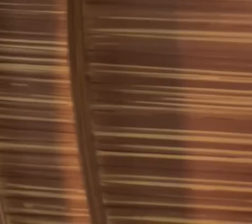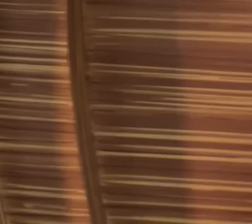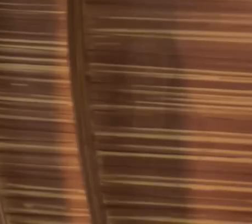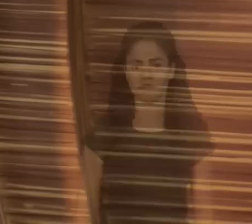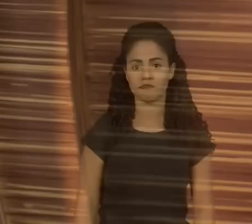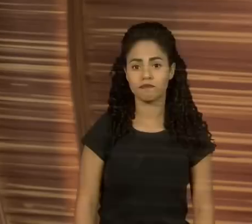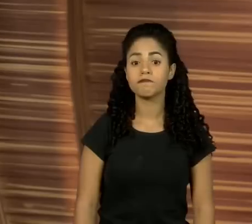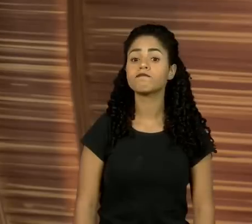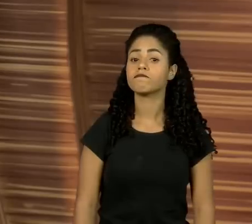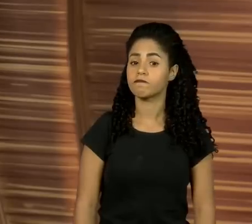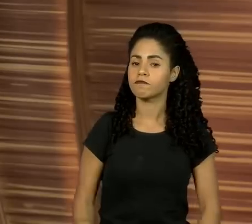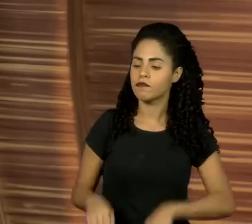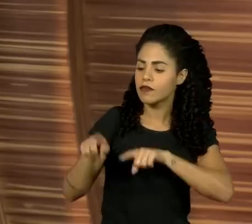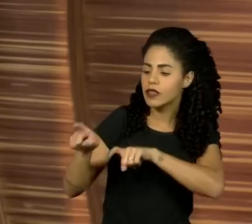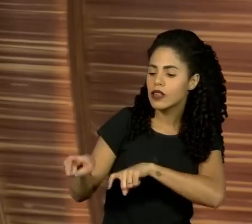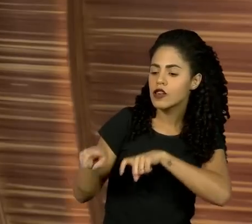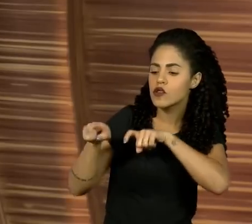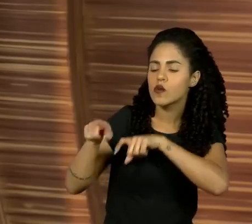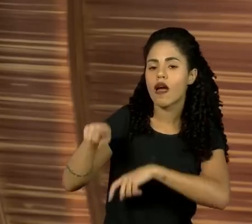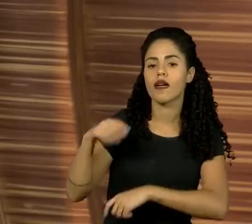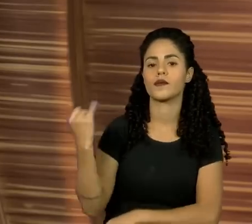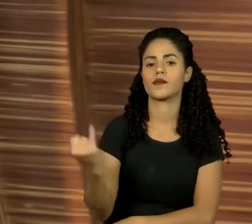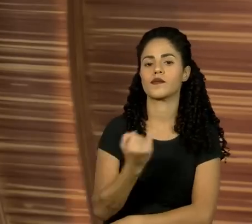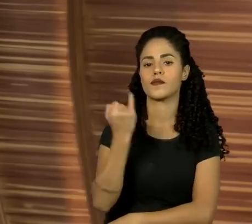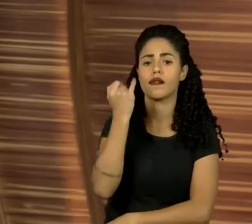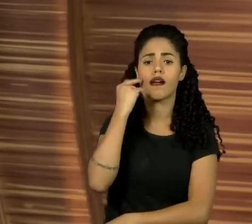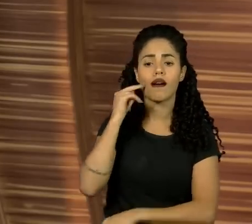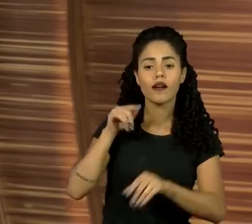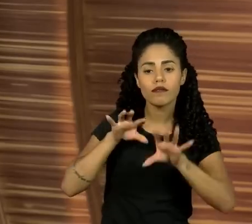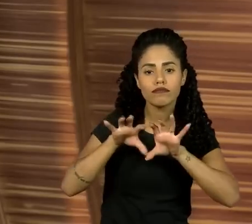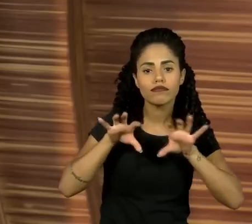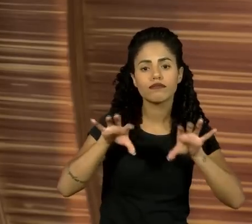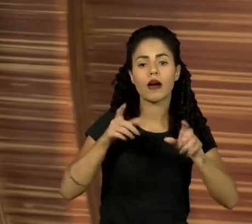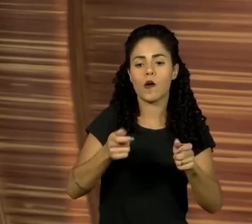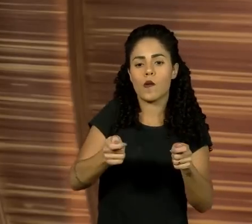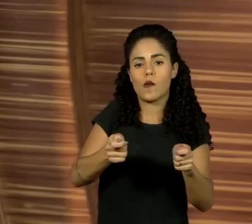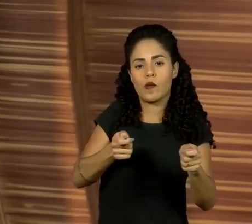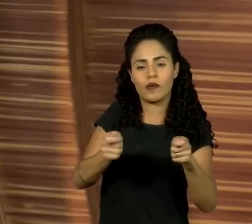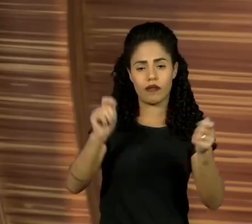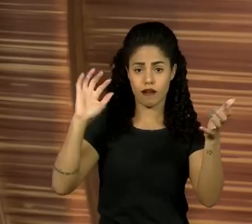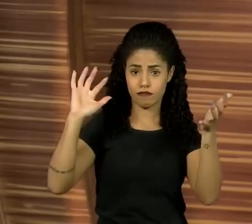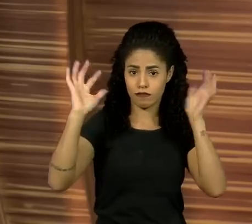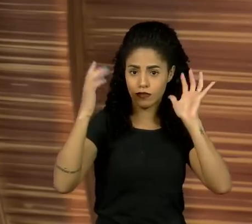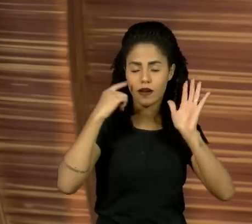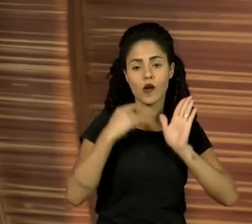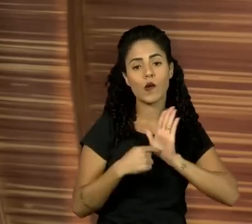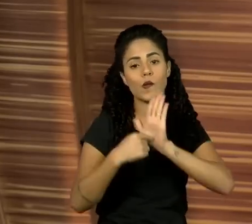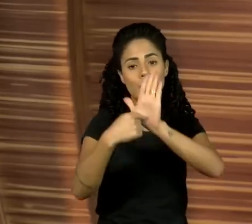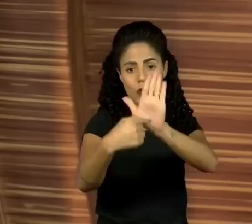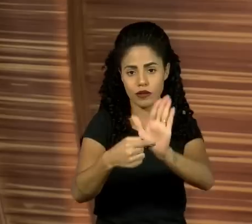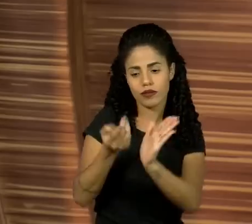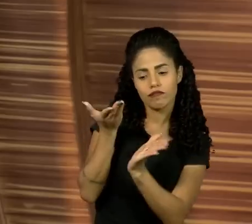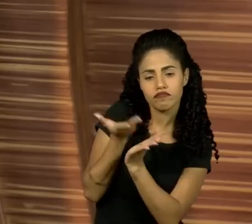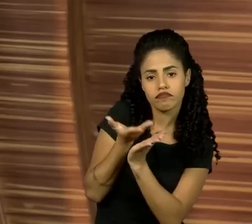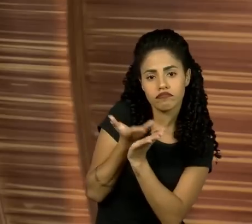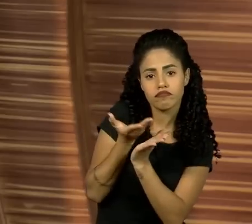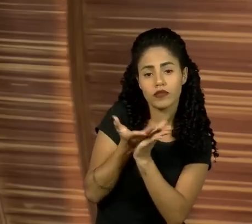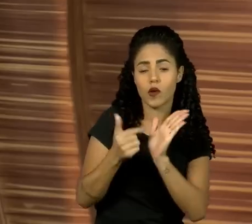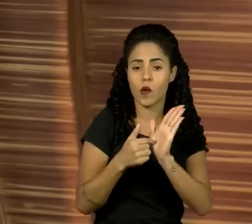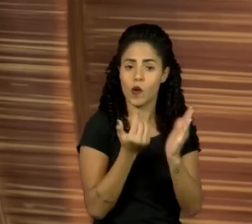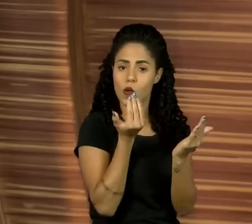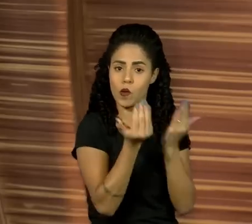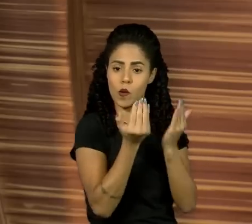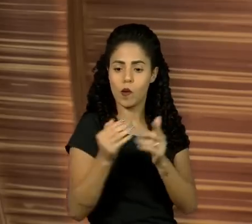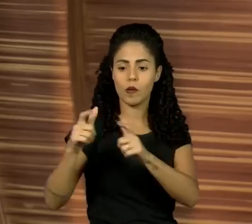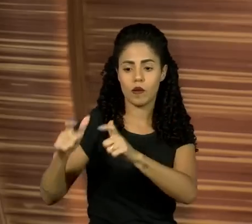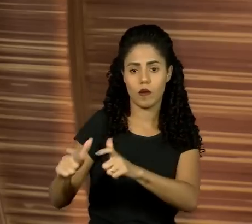A agricultura urbana é uma importante aliada no combate à crise climática. É o que sugere um estudo que comparou os